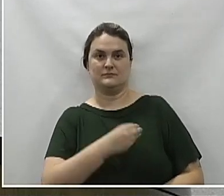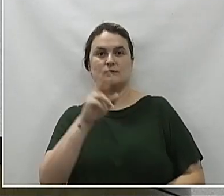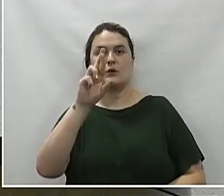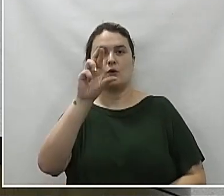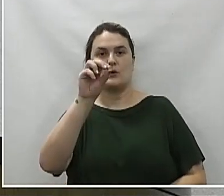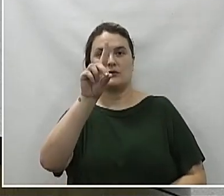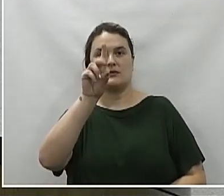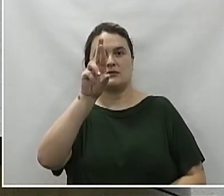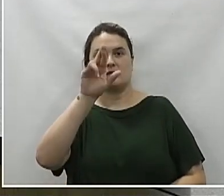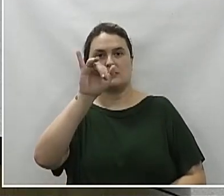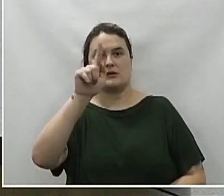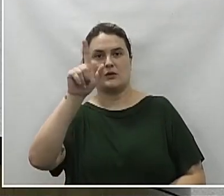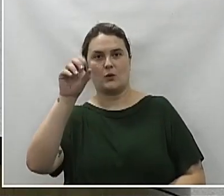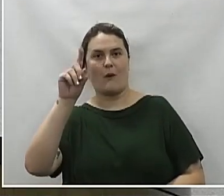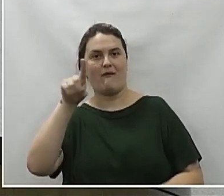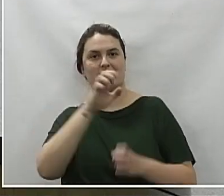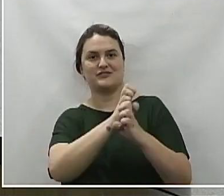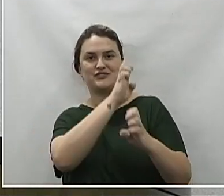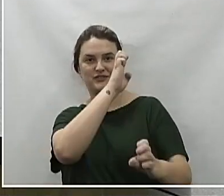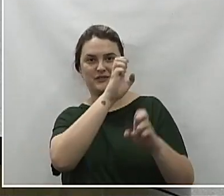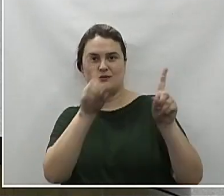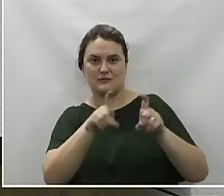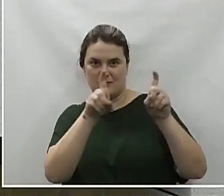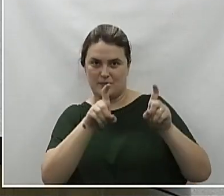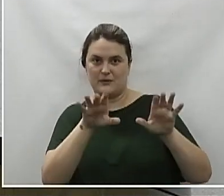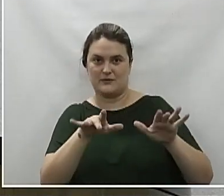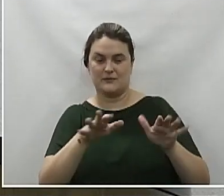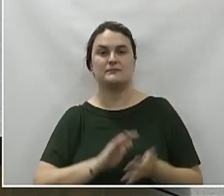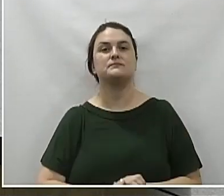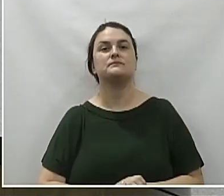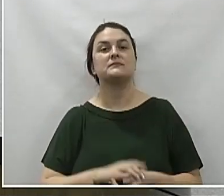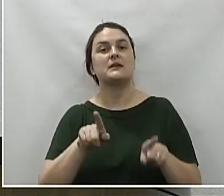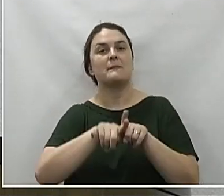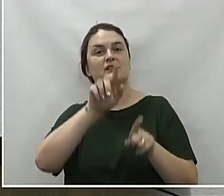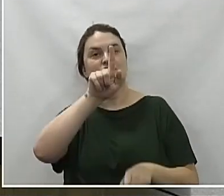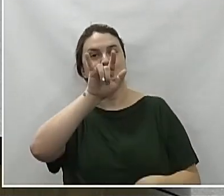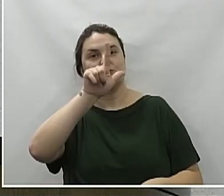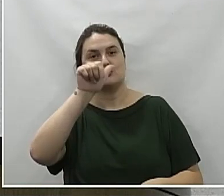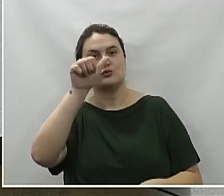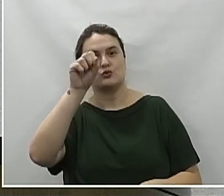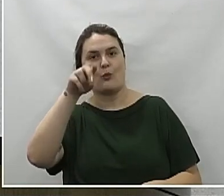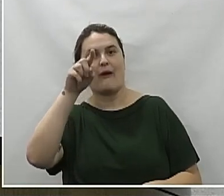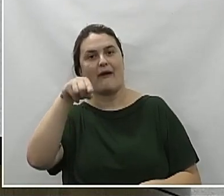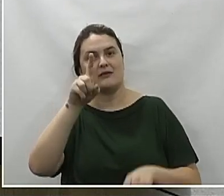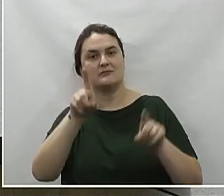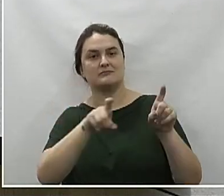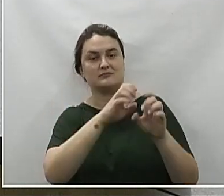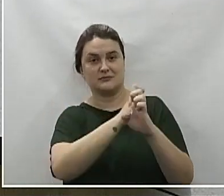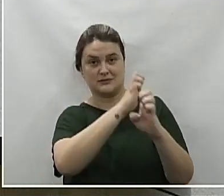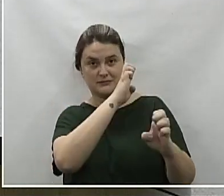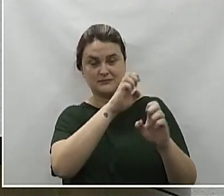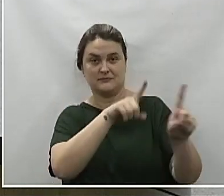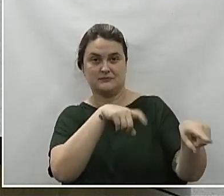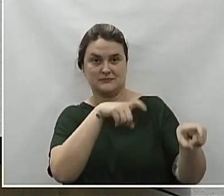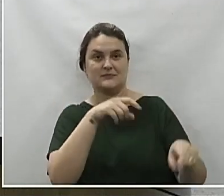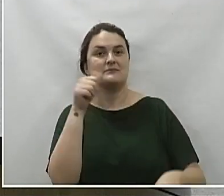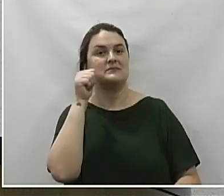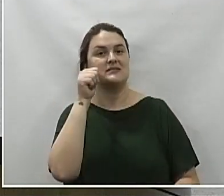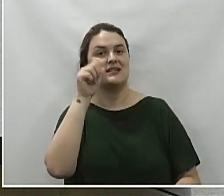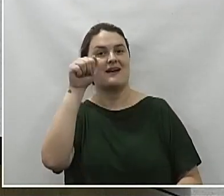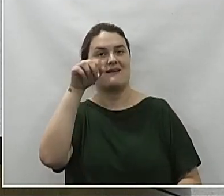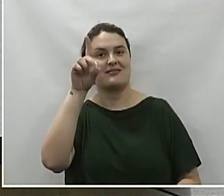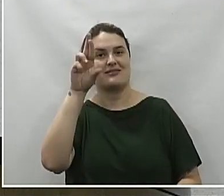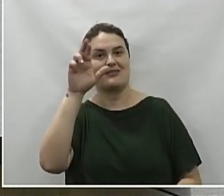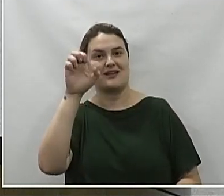o Rodrigo Santos que está aqui que é engenheiro de computação o Gilson serafini que é engenheiro ambiental a Andressa